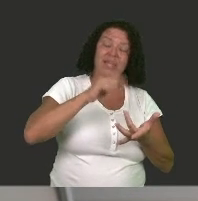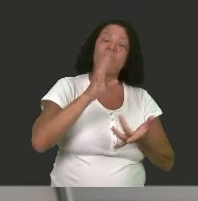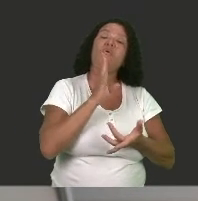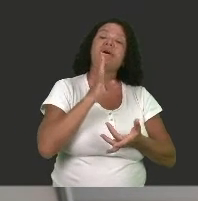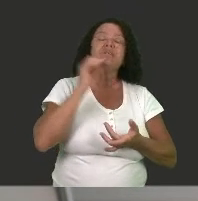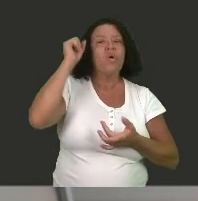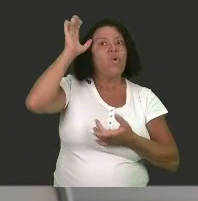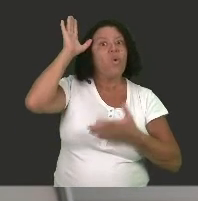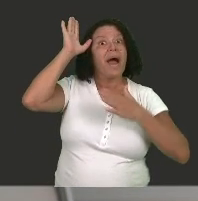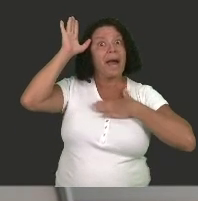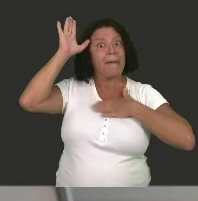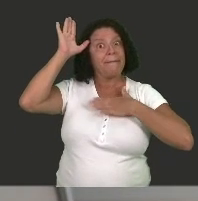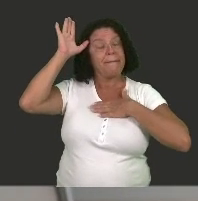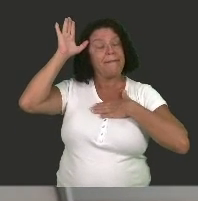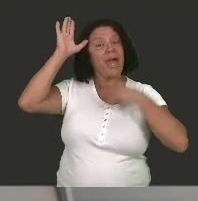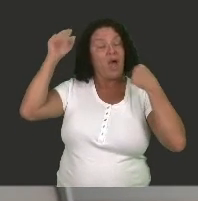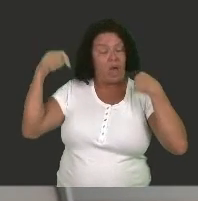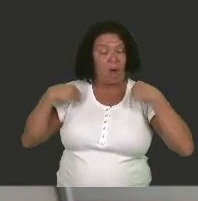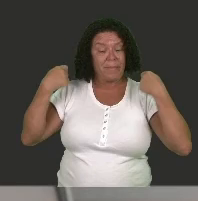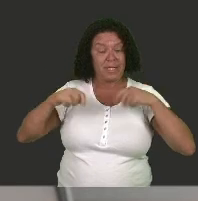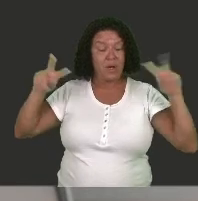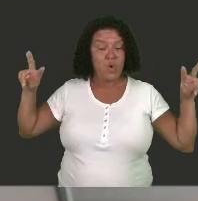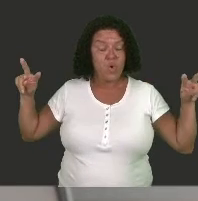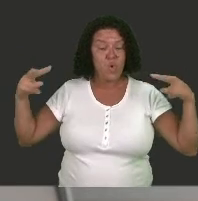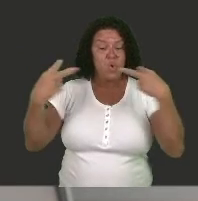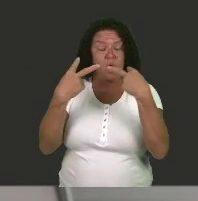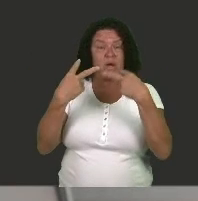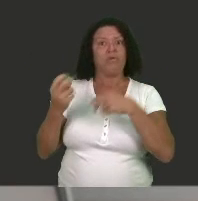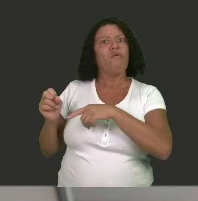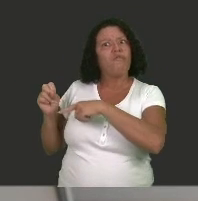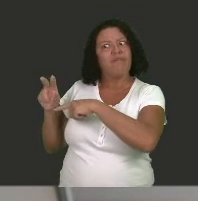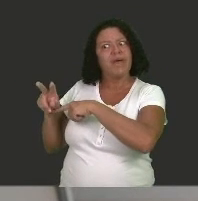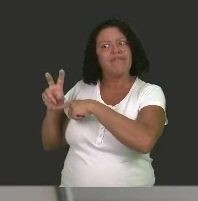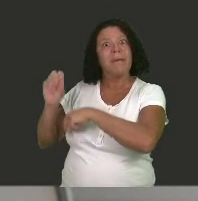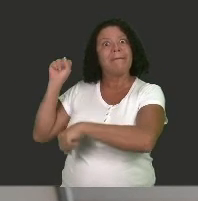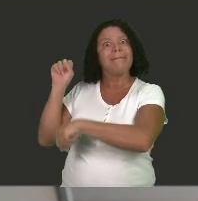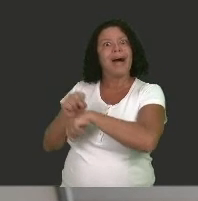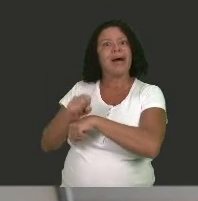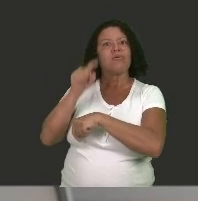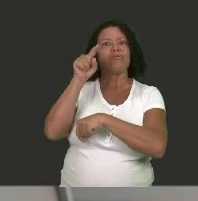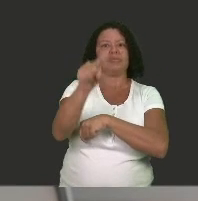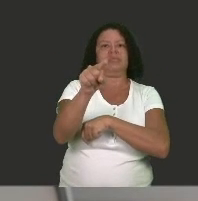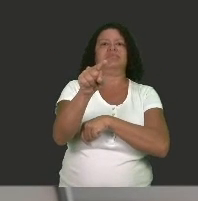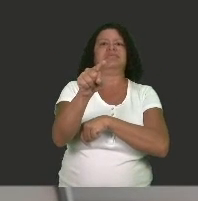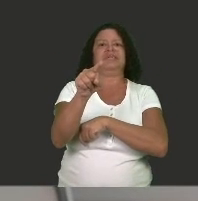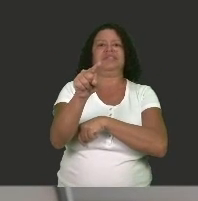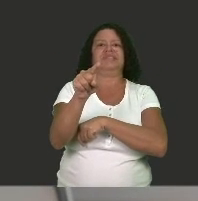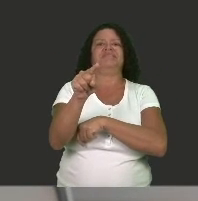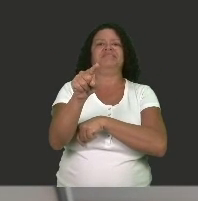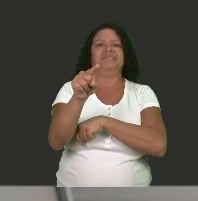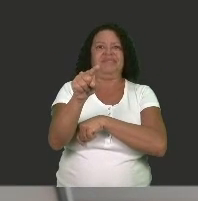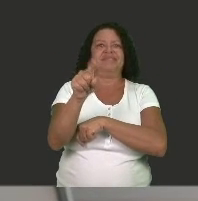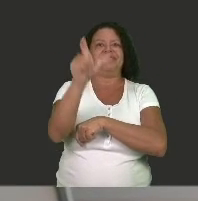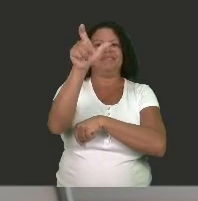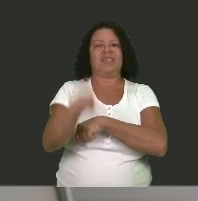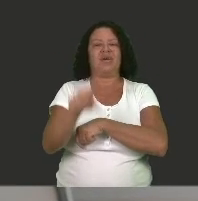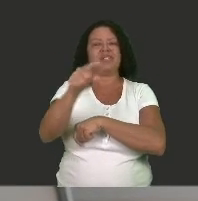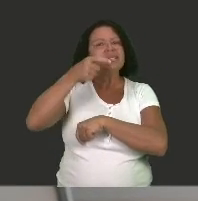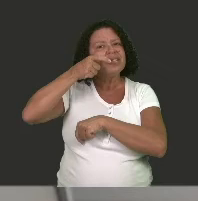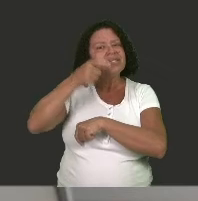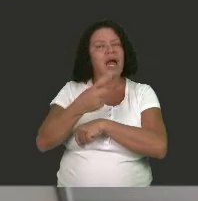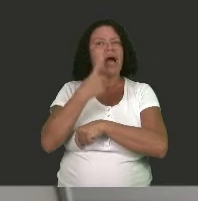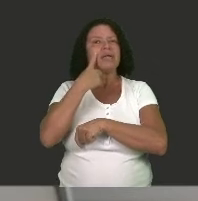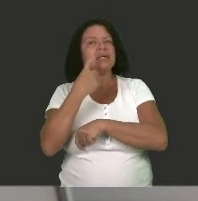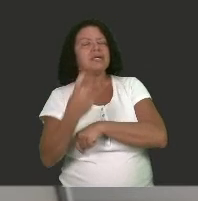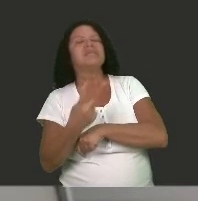autoconhecimento. Precisou um vírus parar a nossa rotina, né? Parar os nossos interesses, os nossos